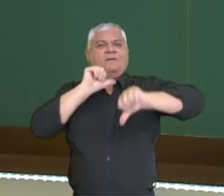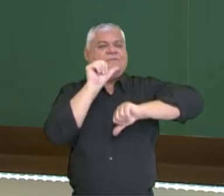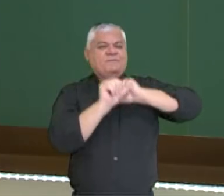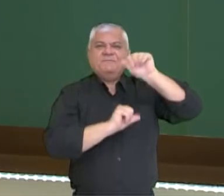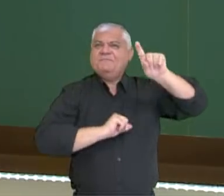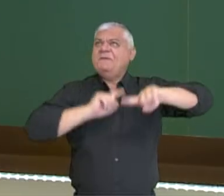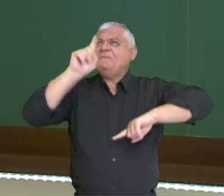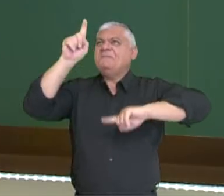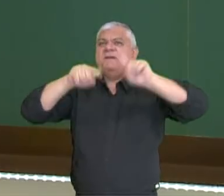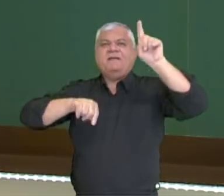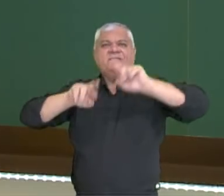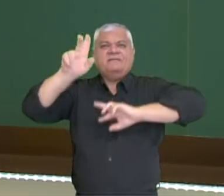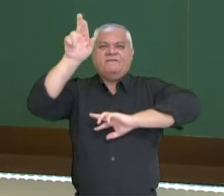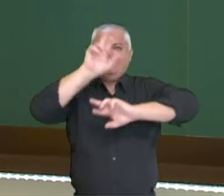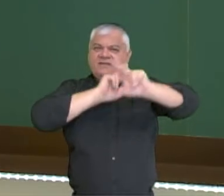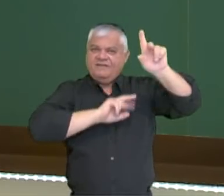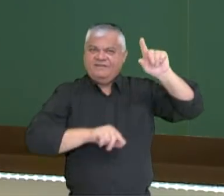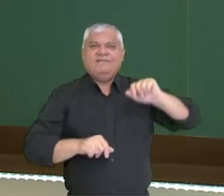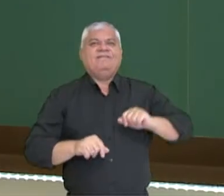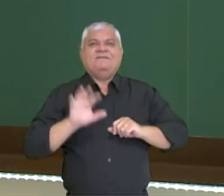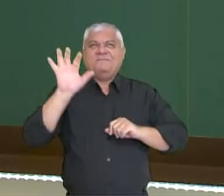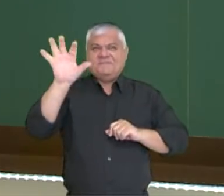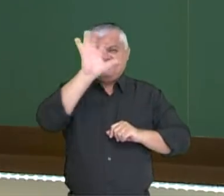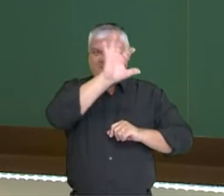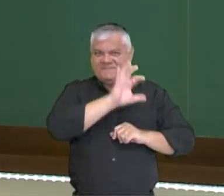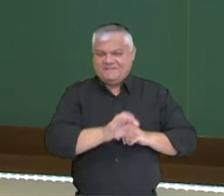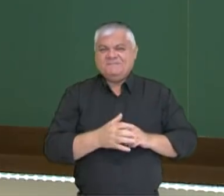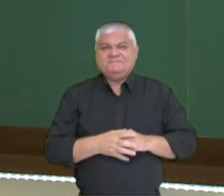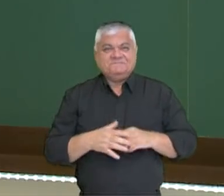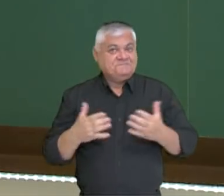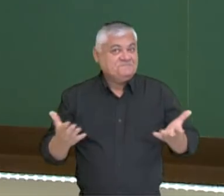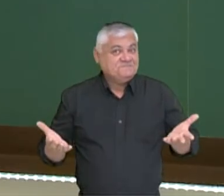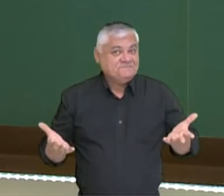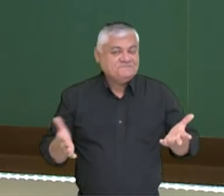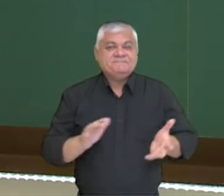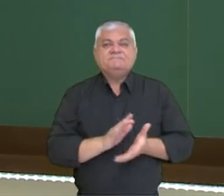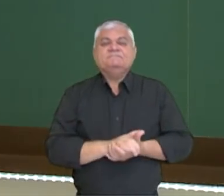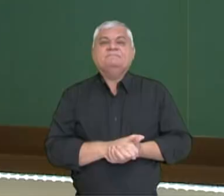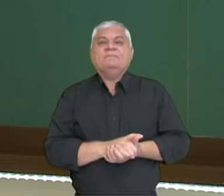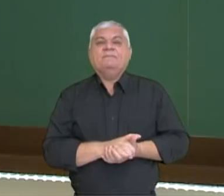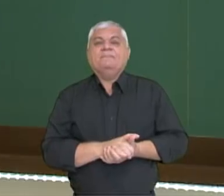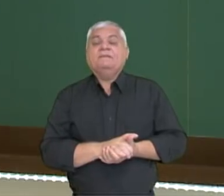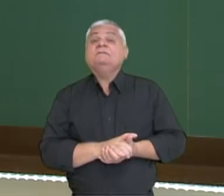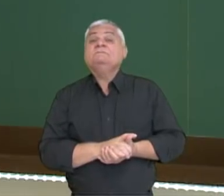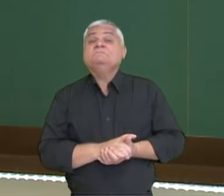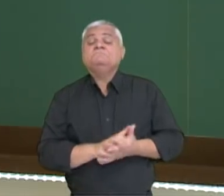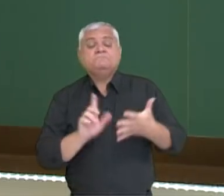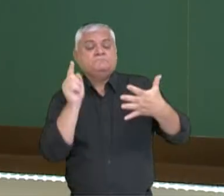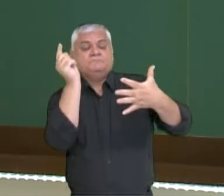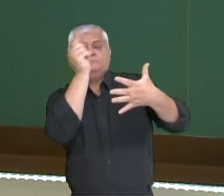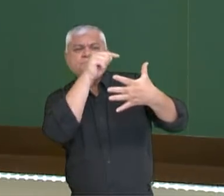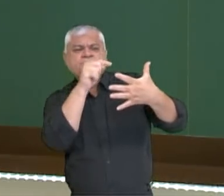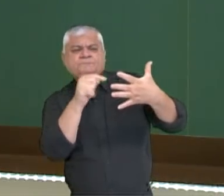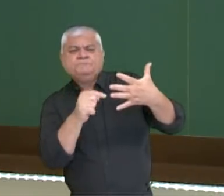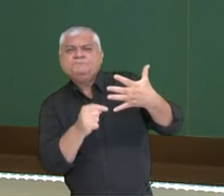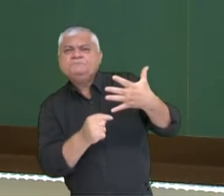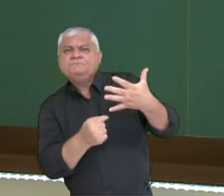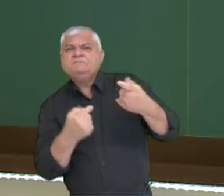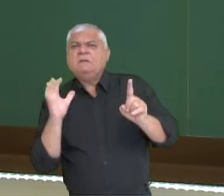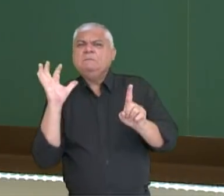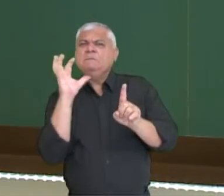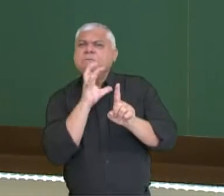um lugar para o outro, certo? E aí, os fatores que interferem para